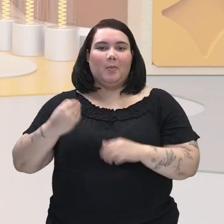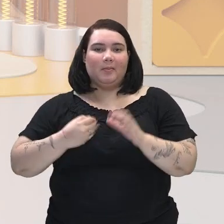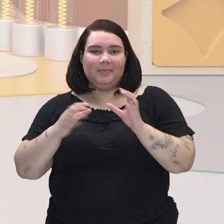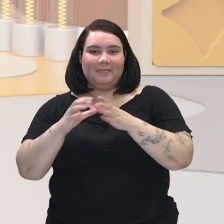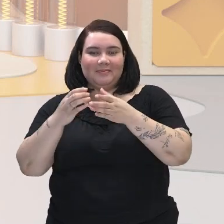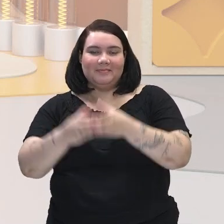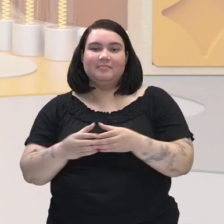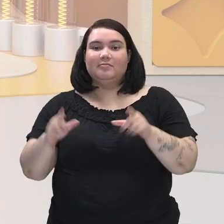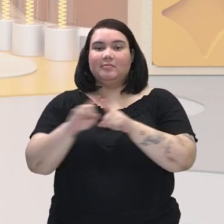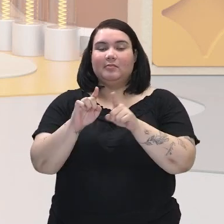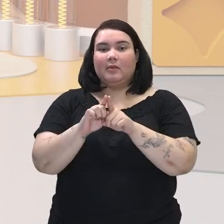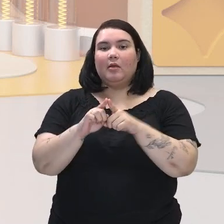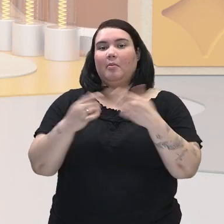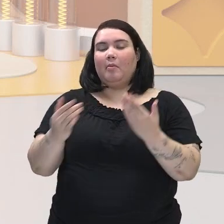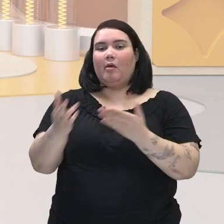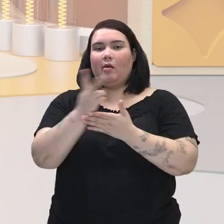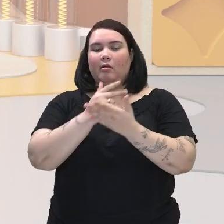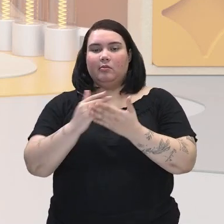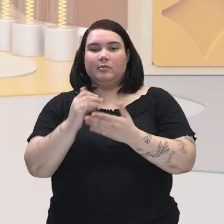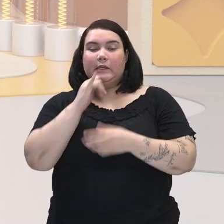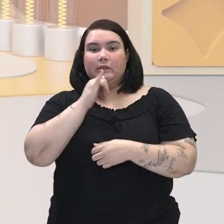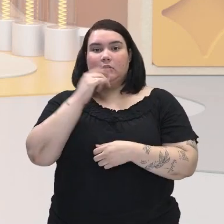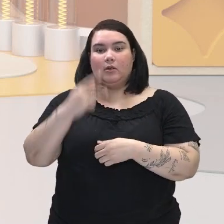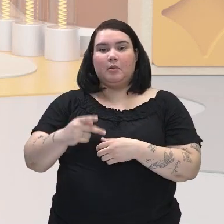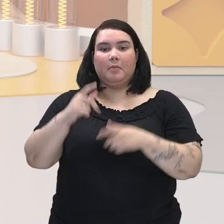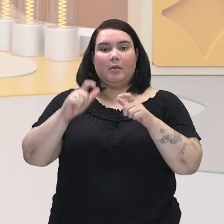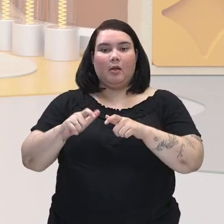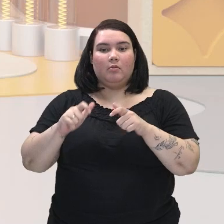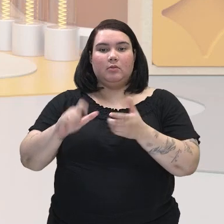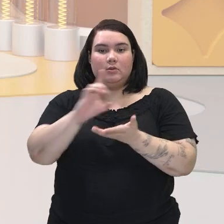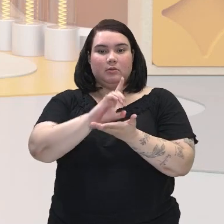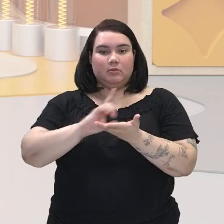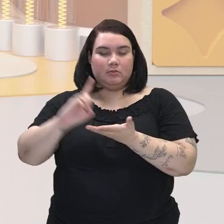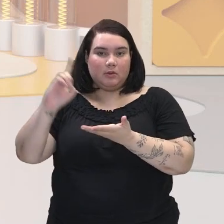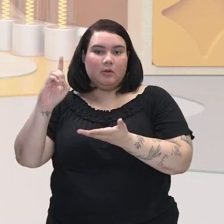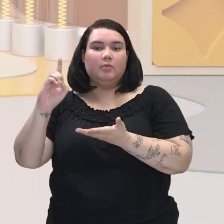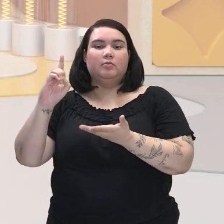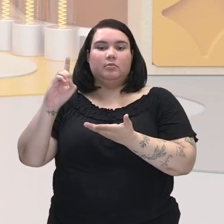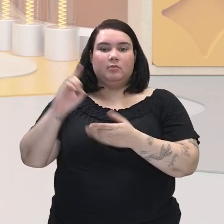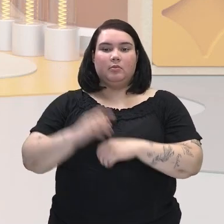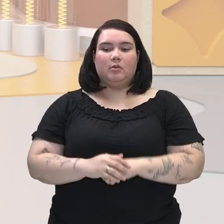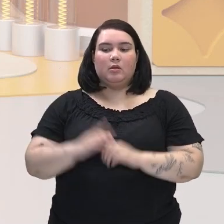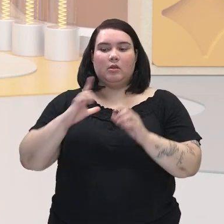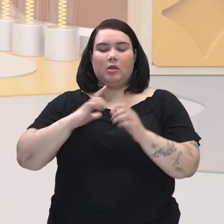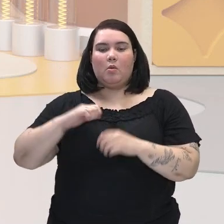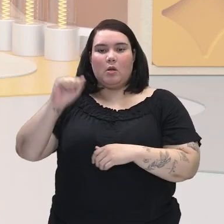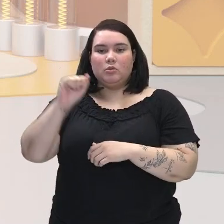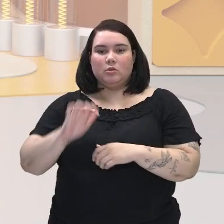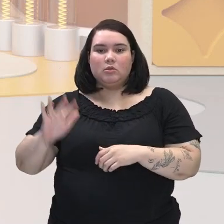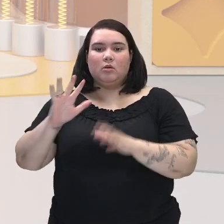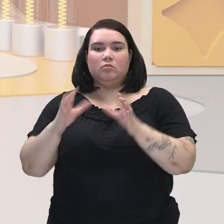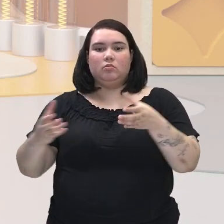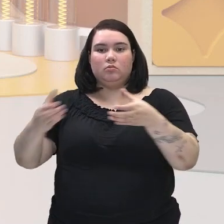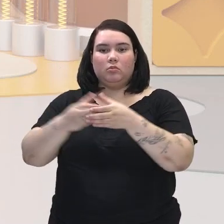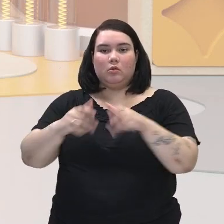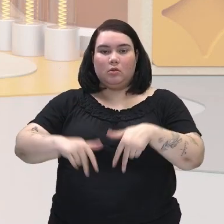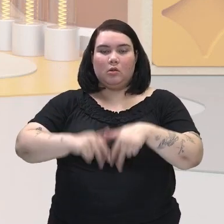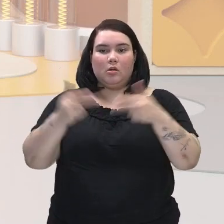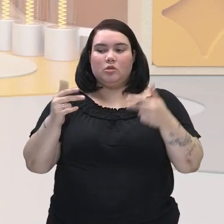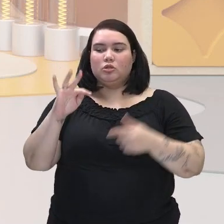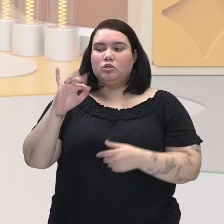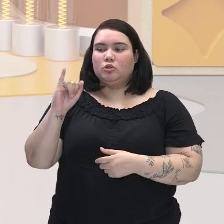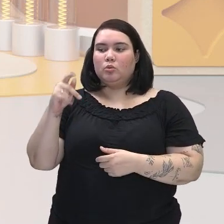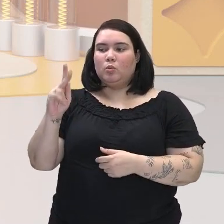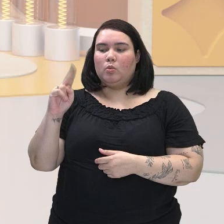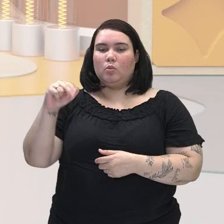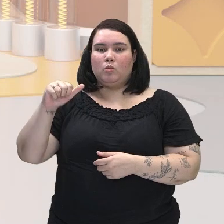exemplo, aqui em Manaus, lá no bairro Cidade de Deus, a Associação Watumacan, que congrega ali principalmente a etnia ticuna, que veio